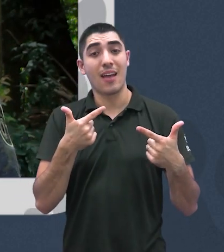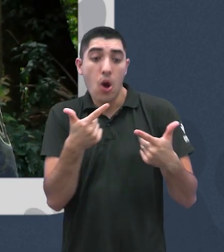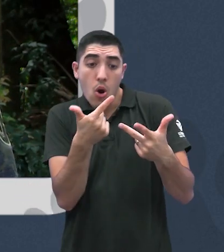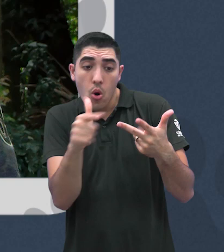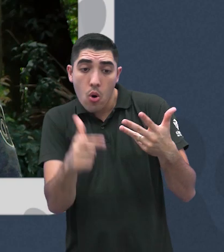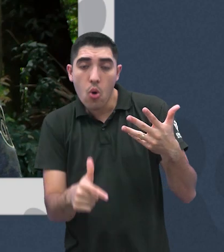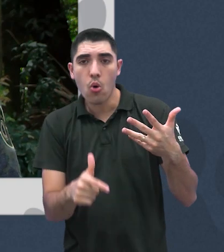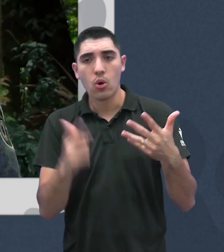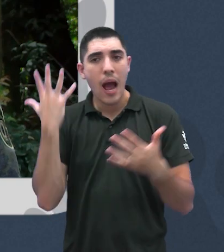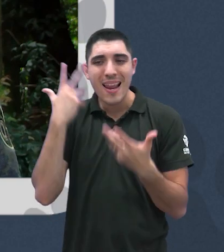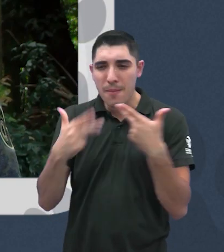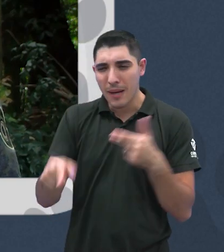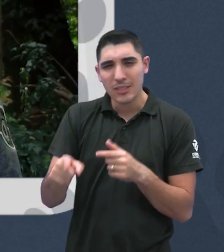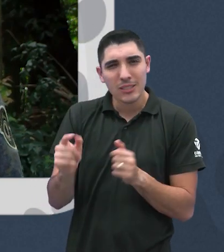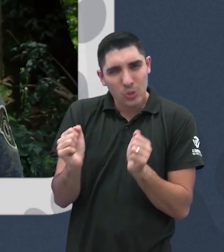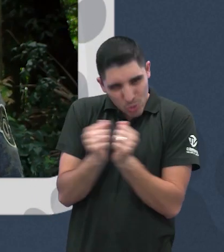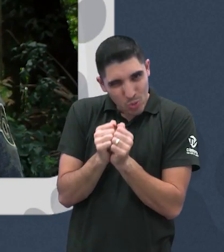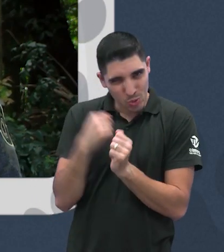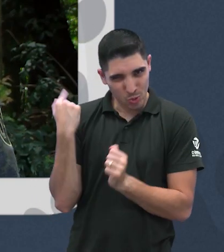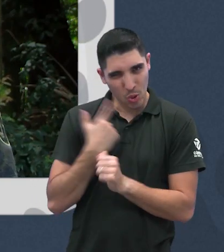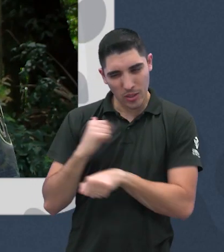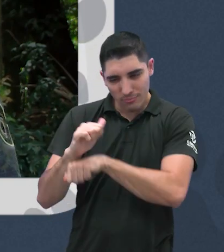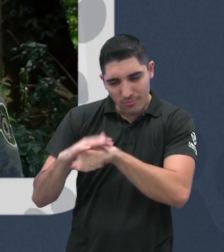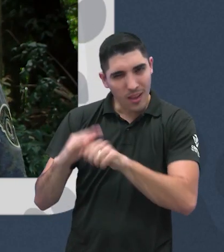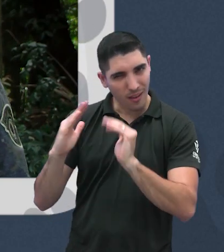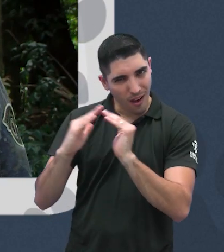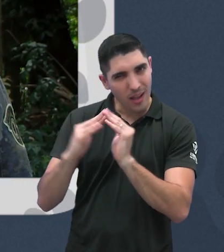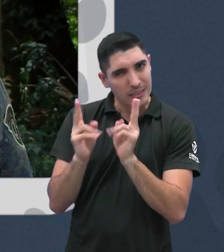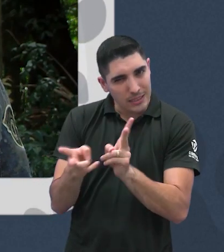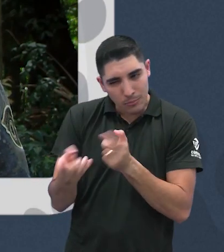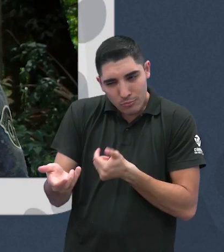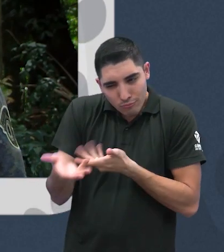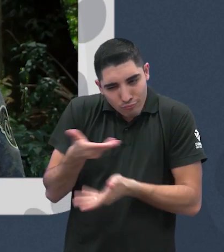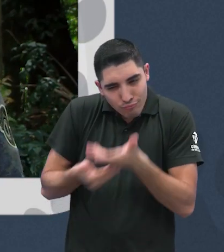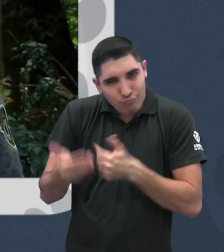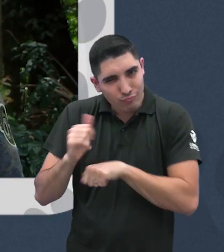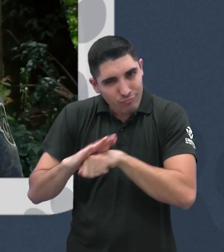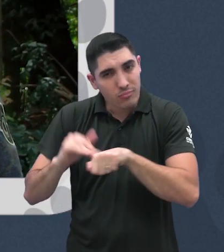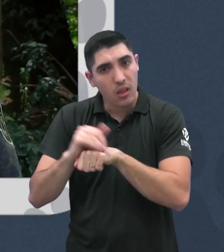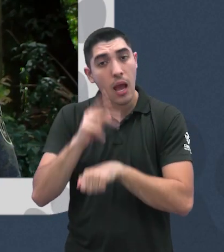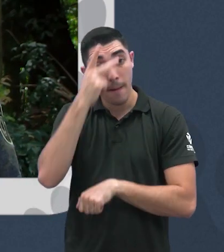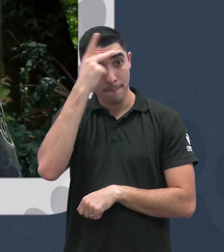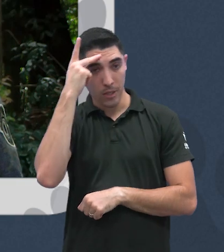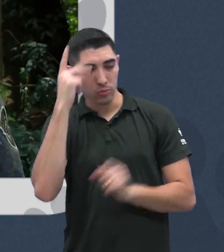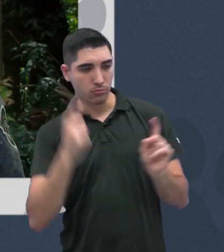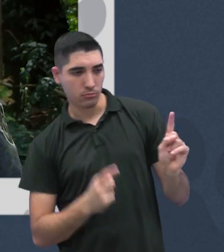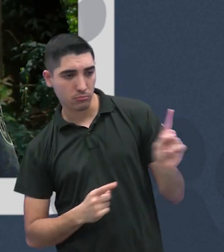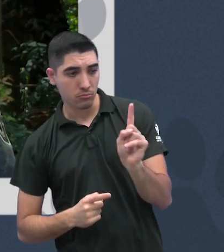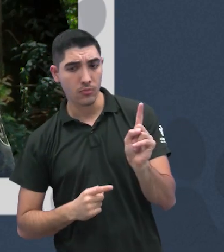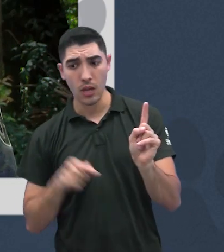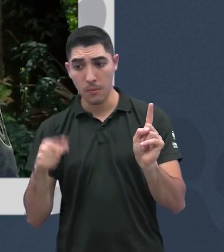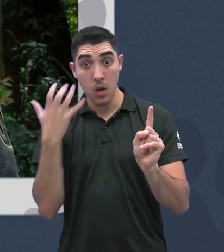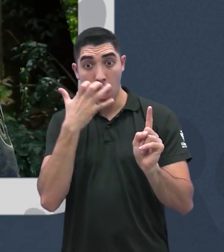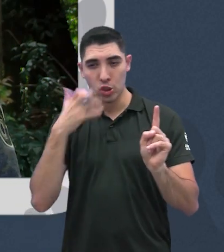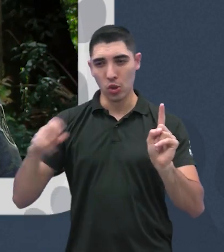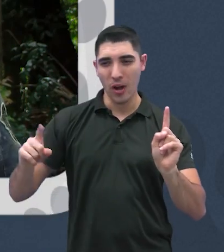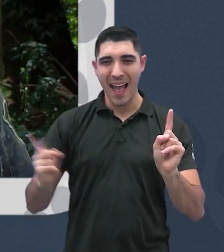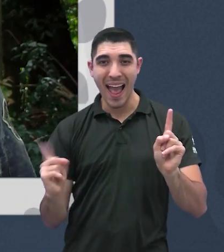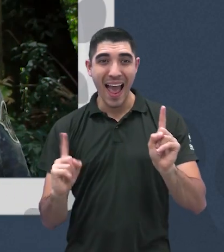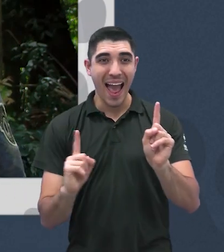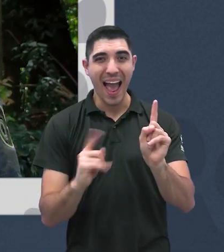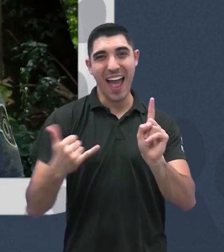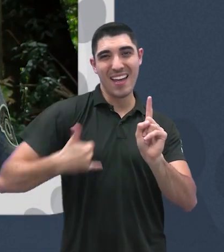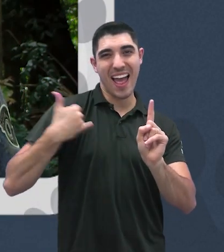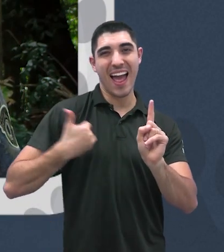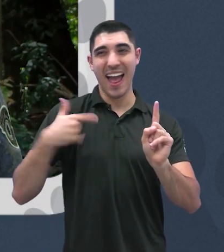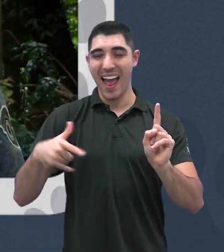que estão mais próximos do nosso convívio dia a dia, que são os domésticos, a gente consegue verificar isso, né? A pessoa chega e fala, eu chego, meu cachorro faz